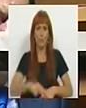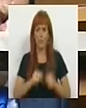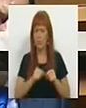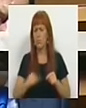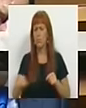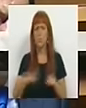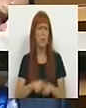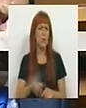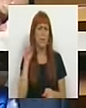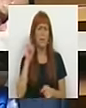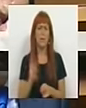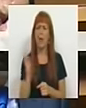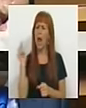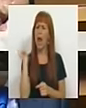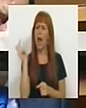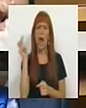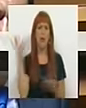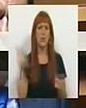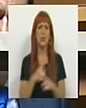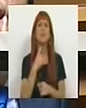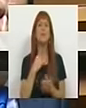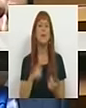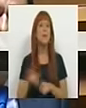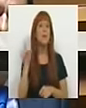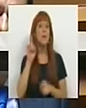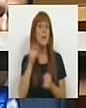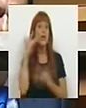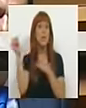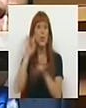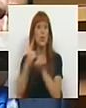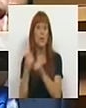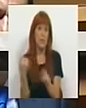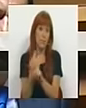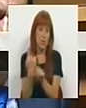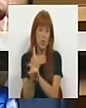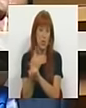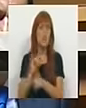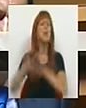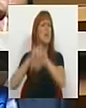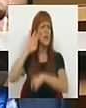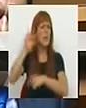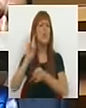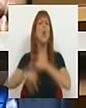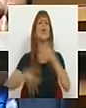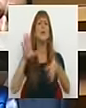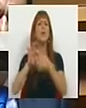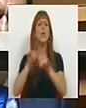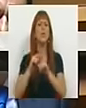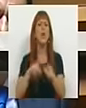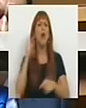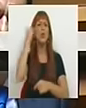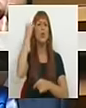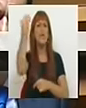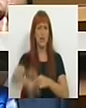ciclo virtuoso de muitos anos, sobretudo as exportações de bens, evidentemente, saberemos mais tarde o que respeita ao